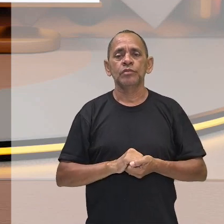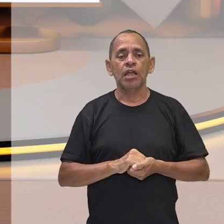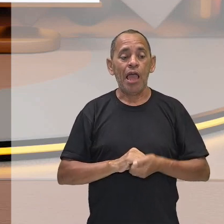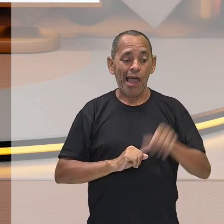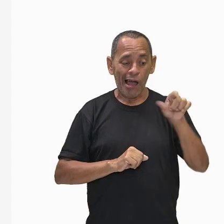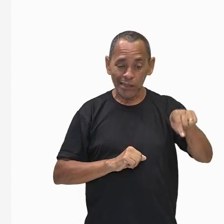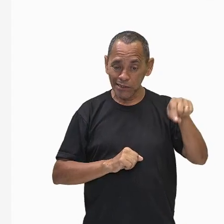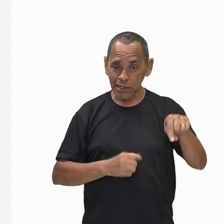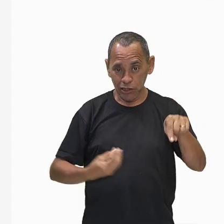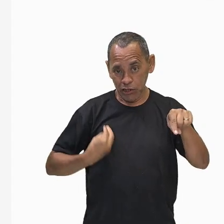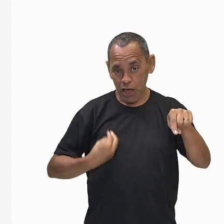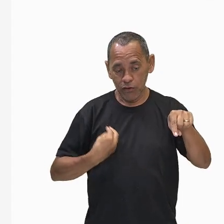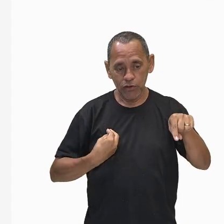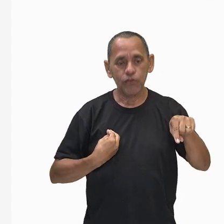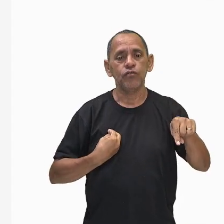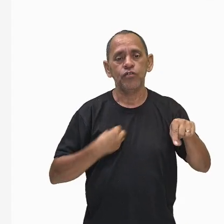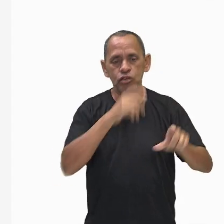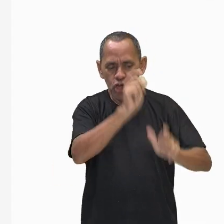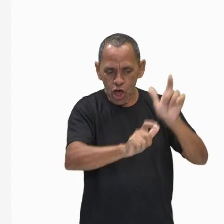lá, galerinha.